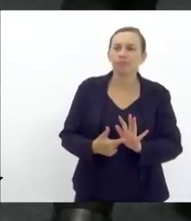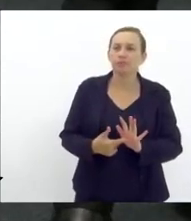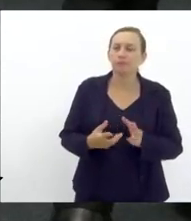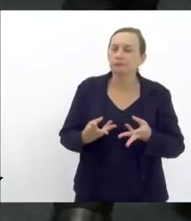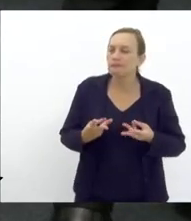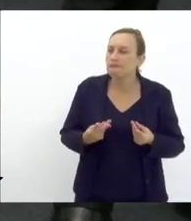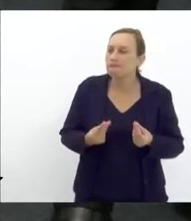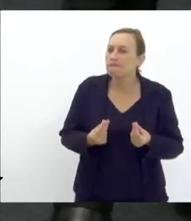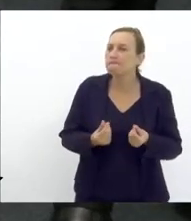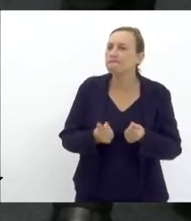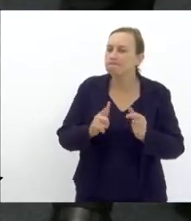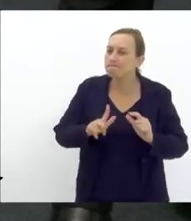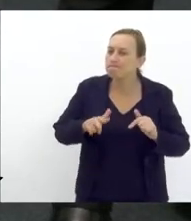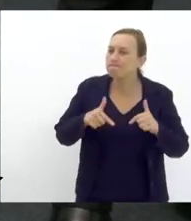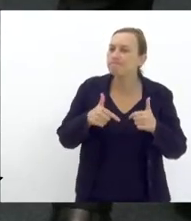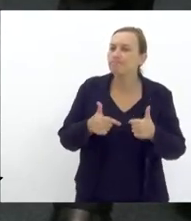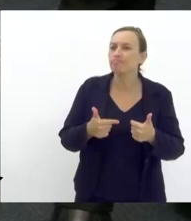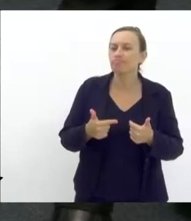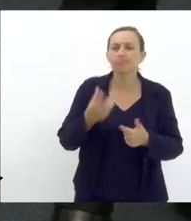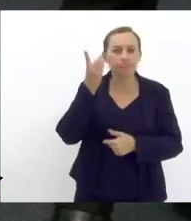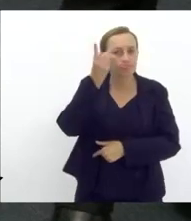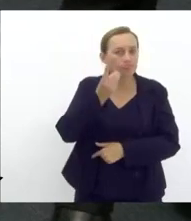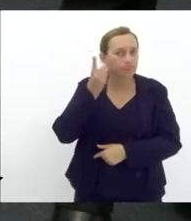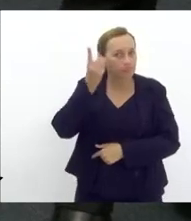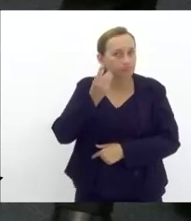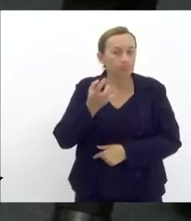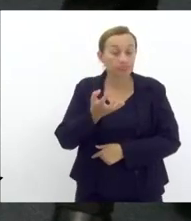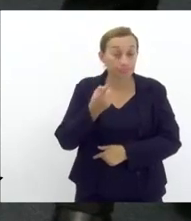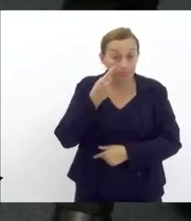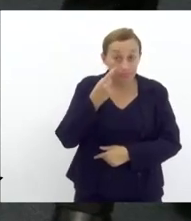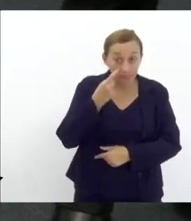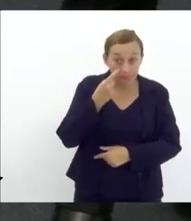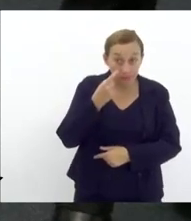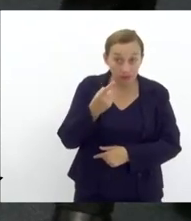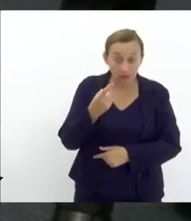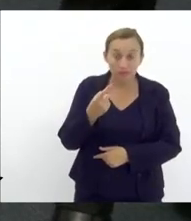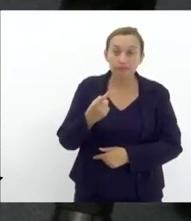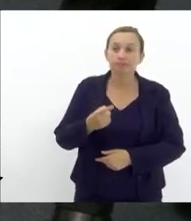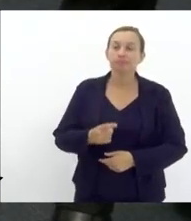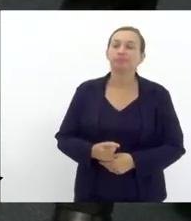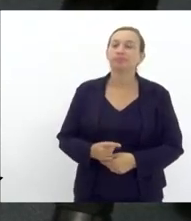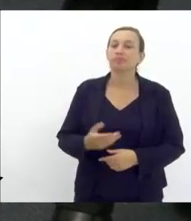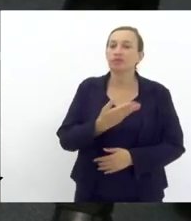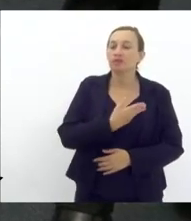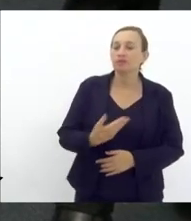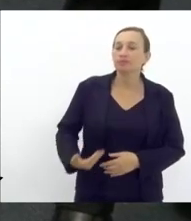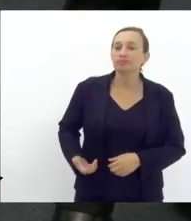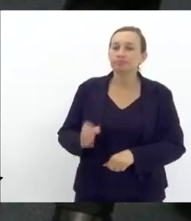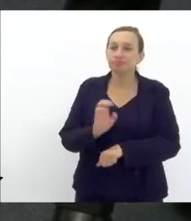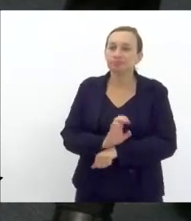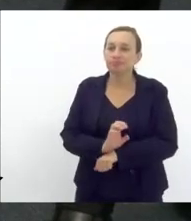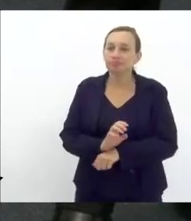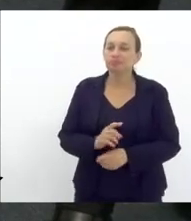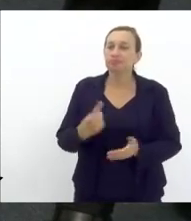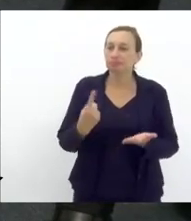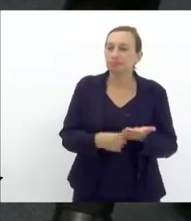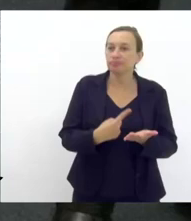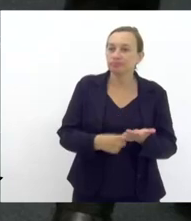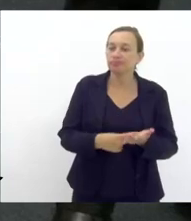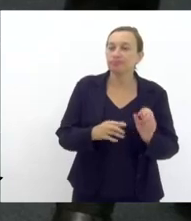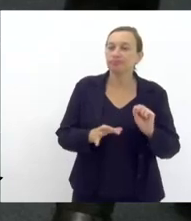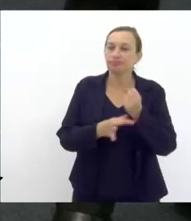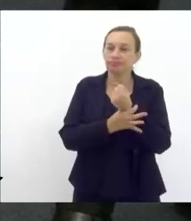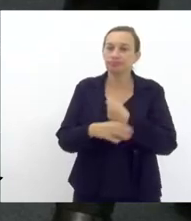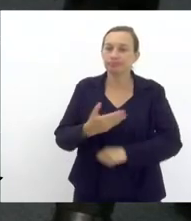da ação que o deputado pretende ver atendida através do Governo do Estado mas seu compromisso com a segurança